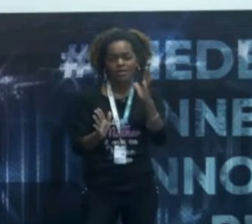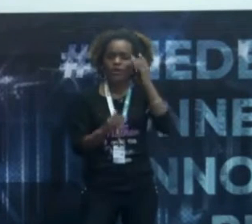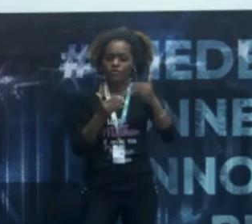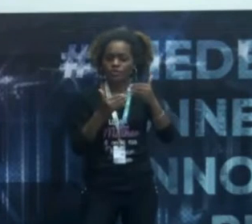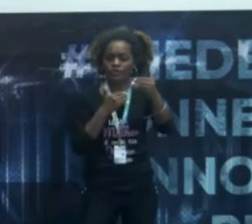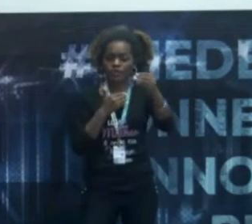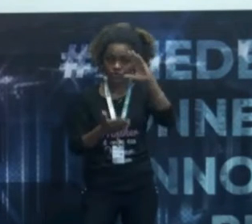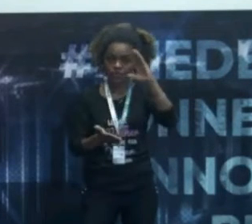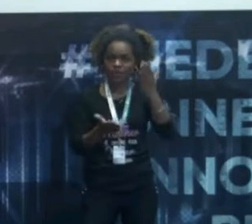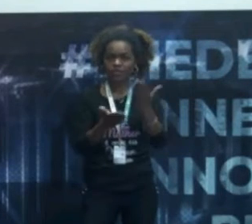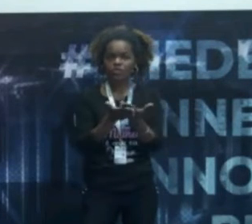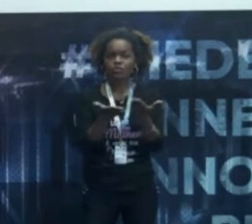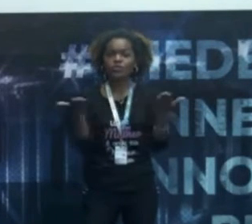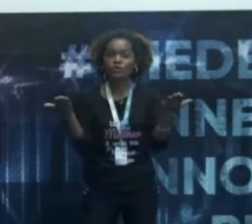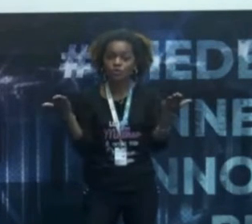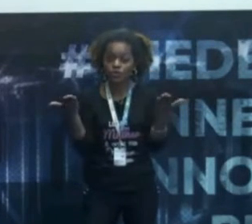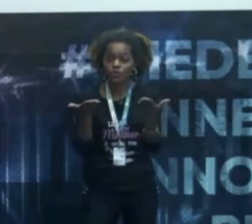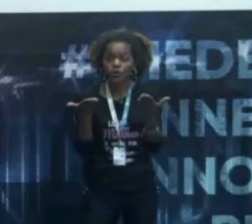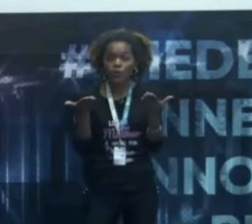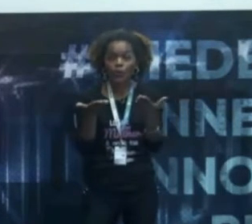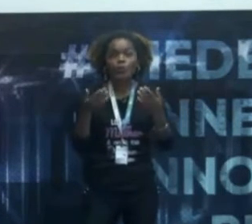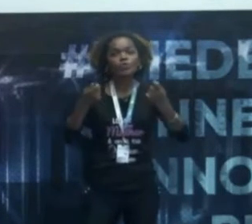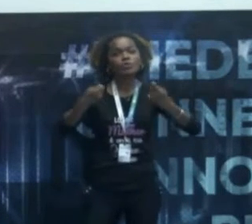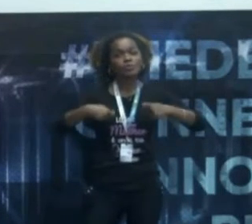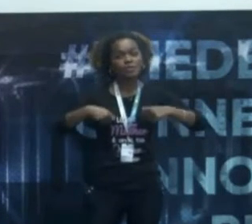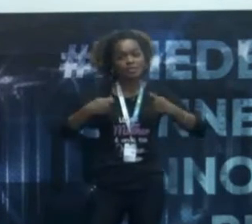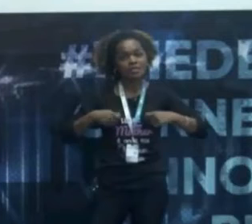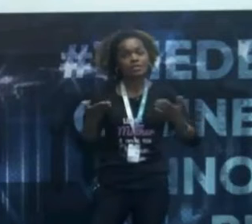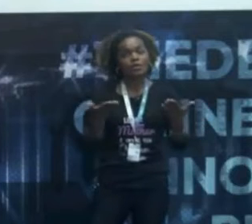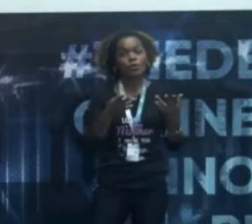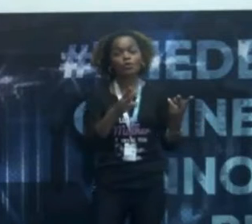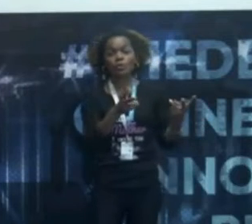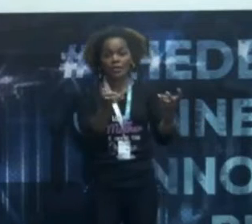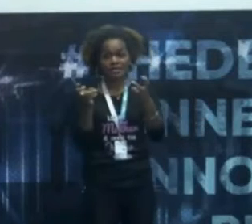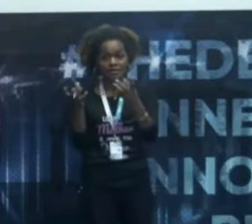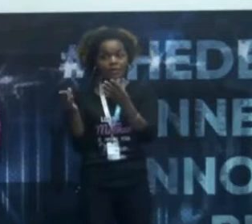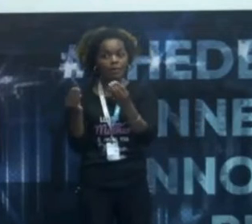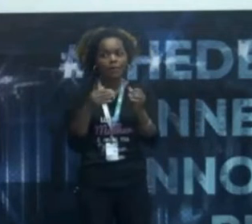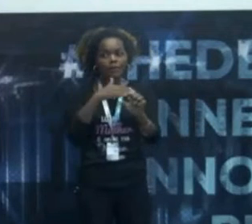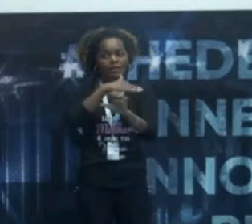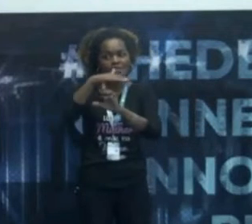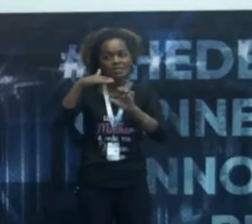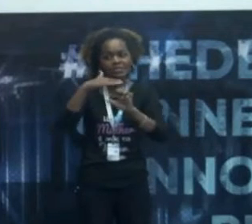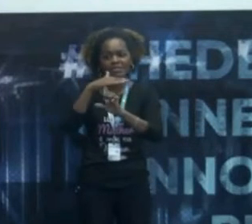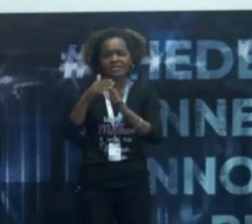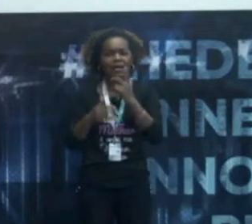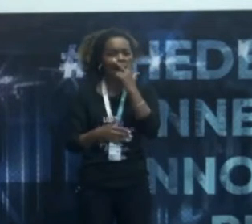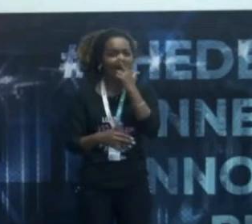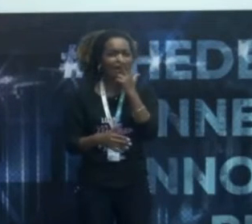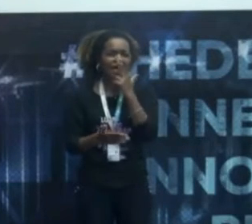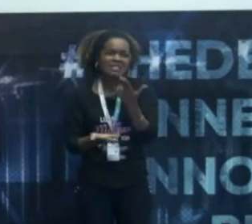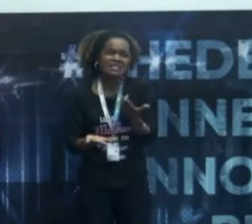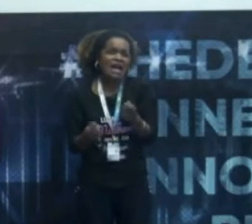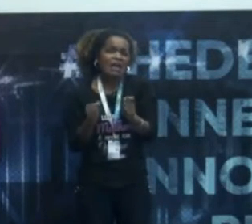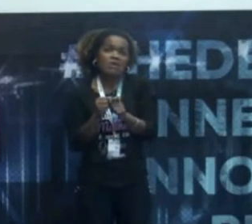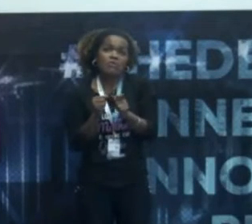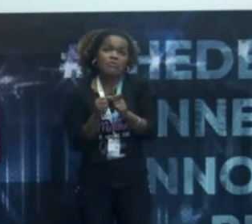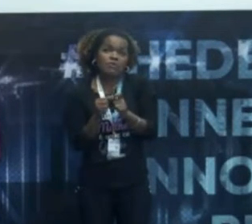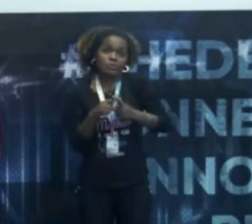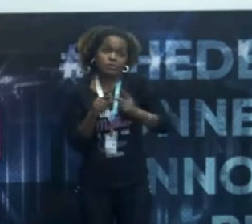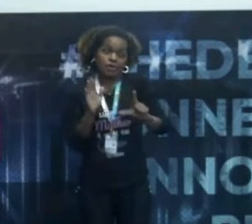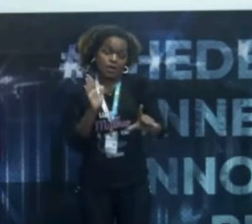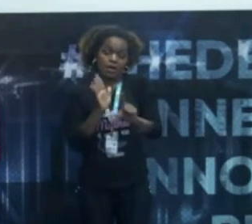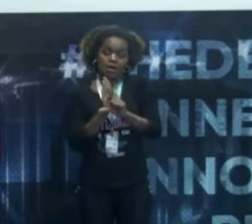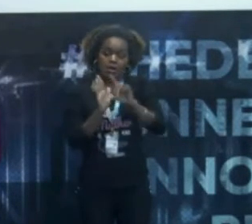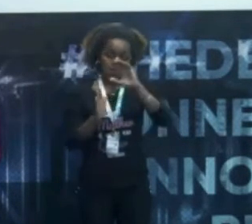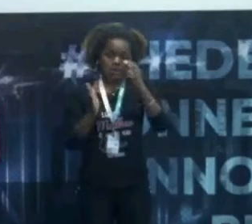dia precisa, porque eu vejo muita empresa que ainda só faz por conta da lei, e a gente sabe que precisa,